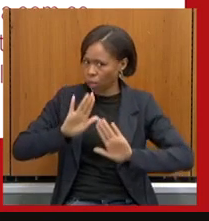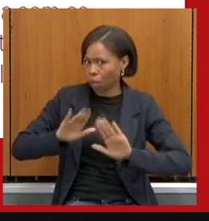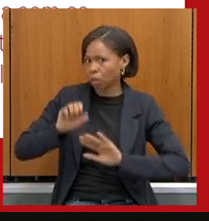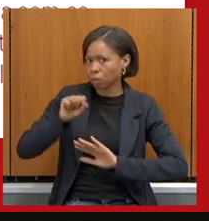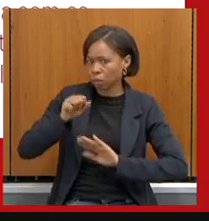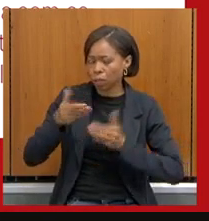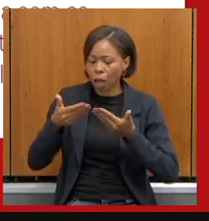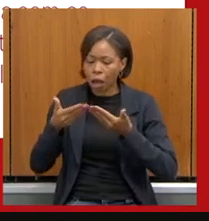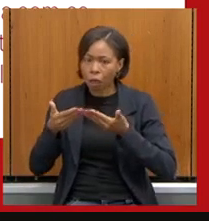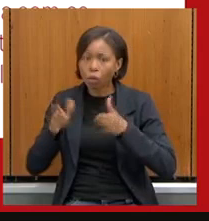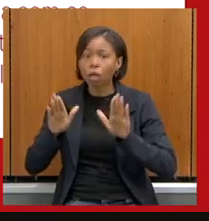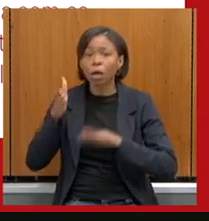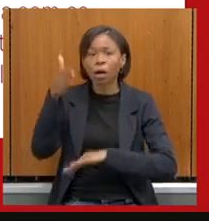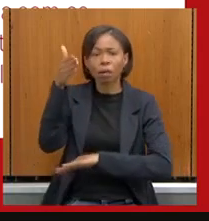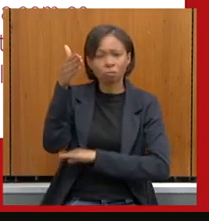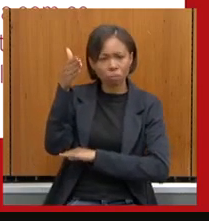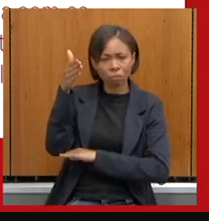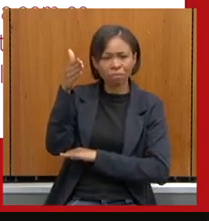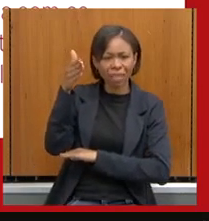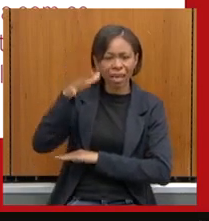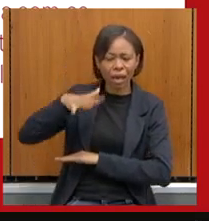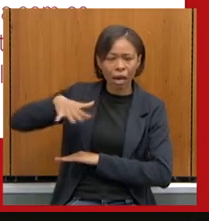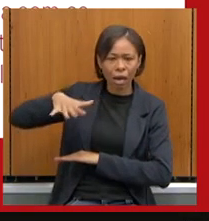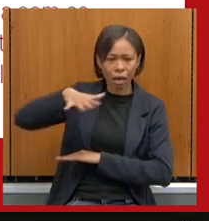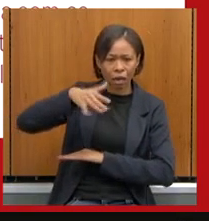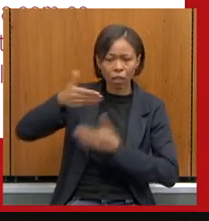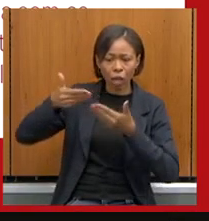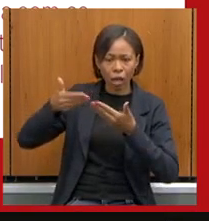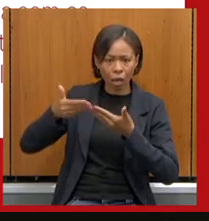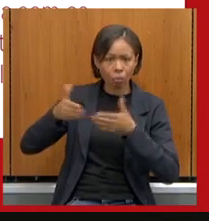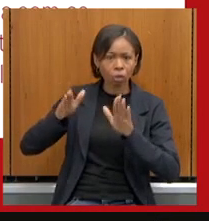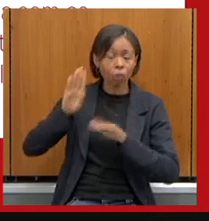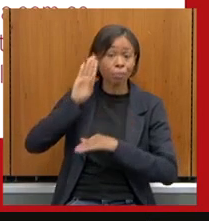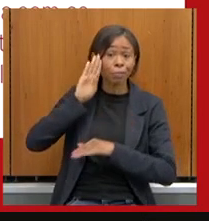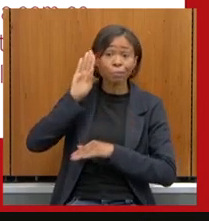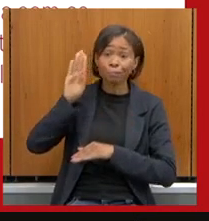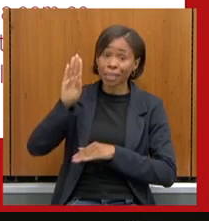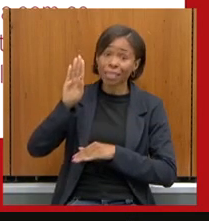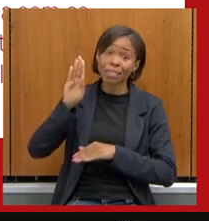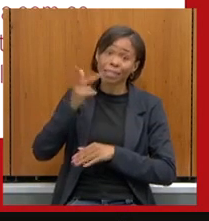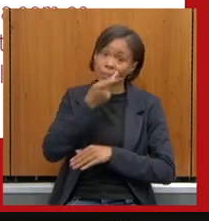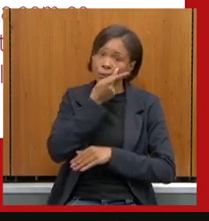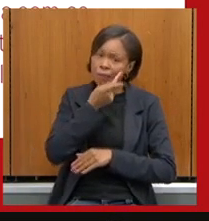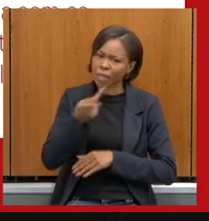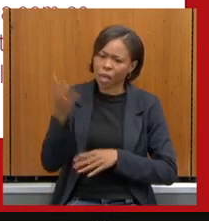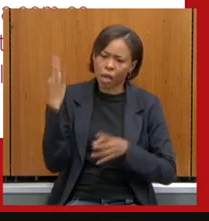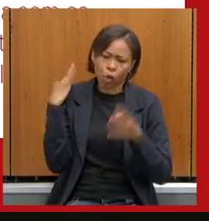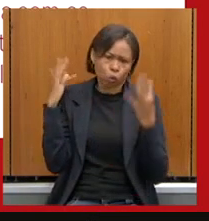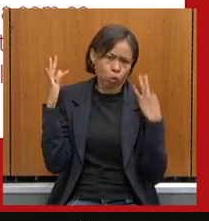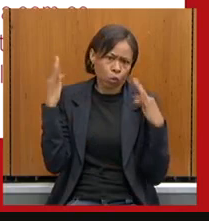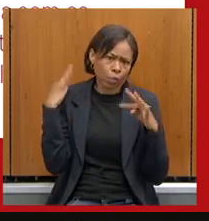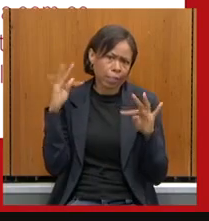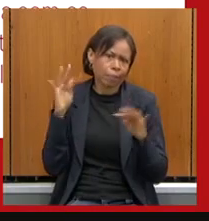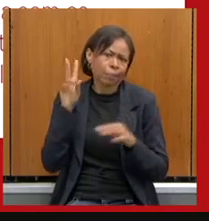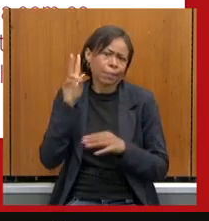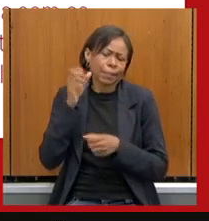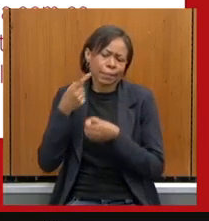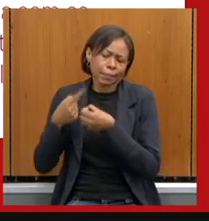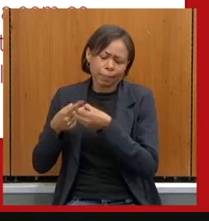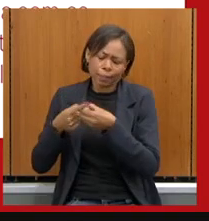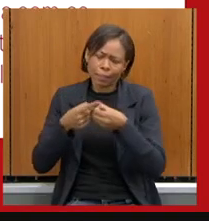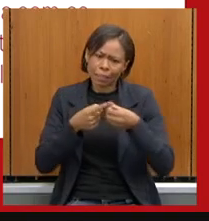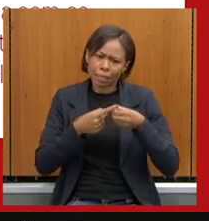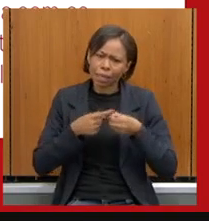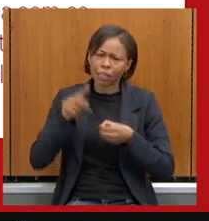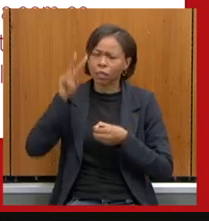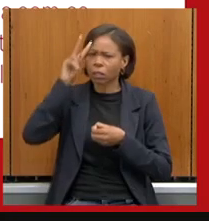a rede hoteleira, sobretudo dos principais destinos turísticos, cidades históricas, furnas, Três